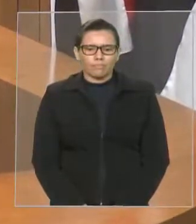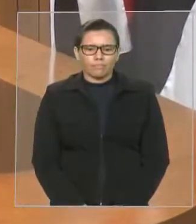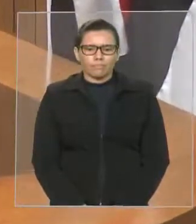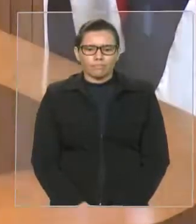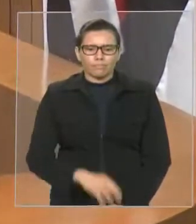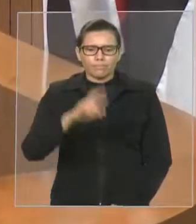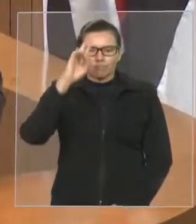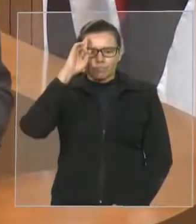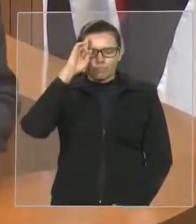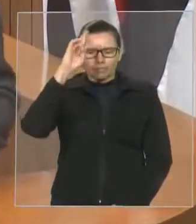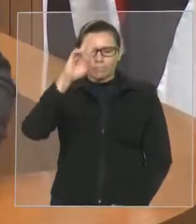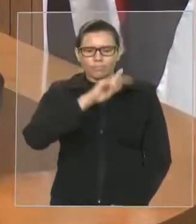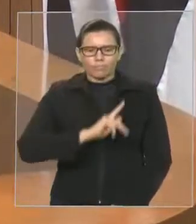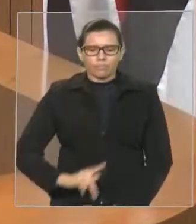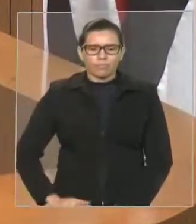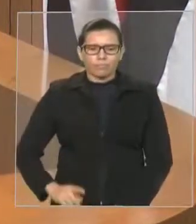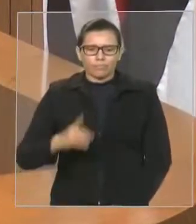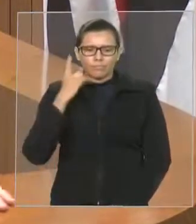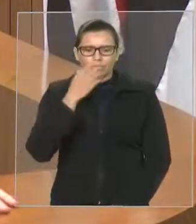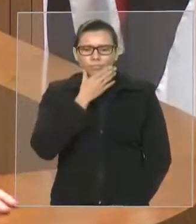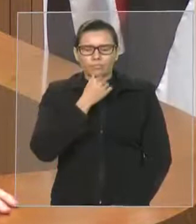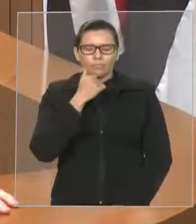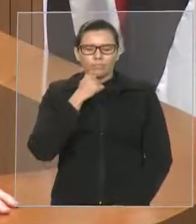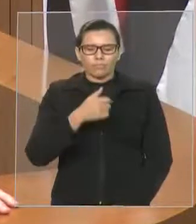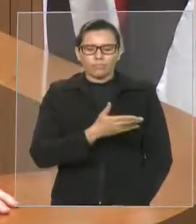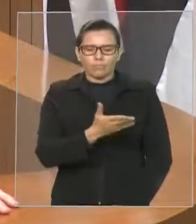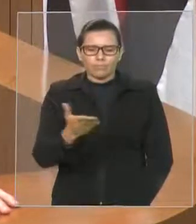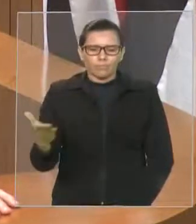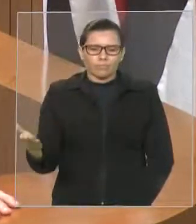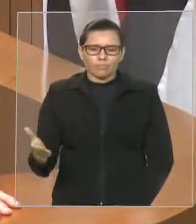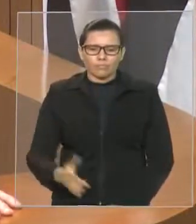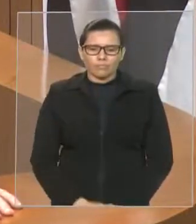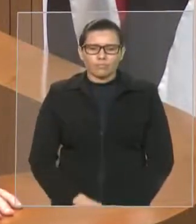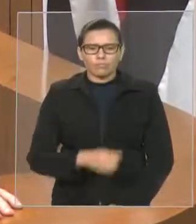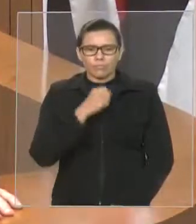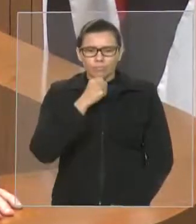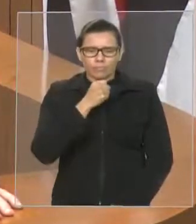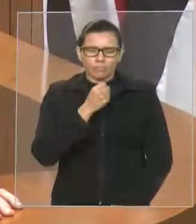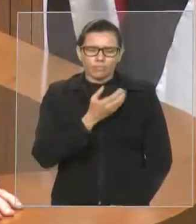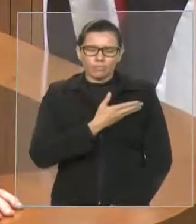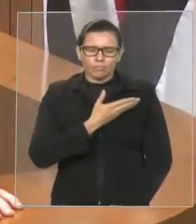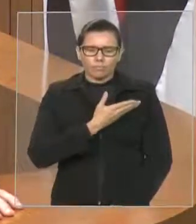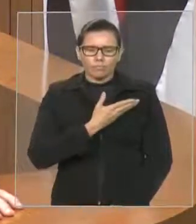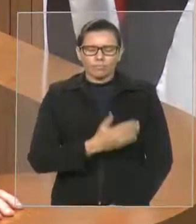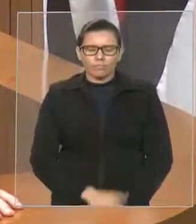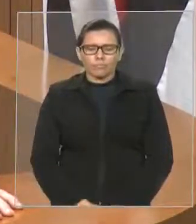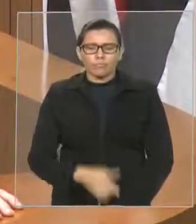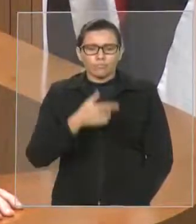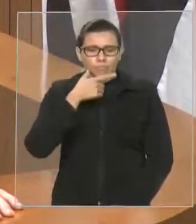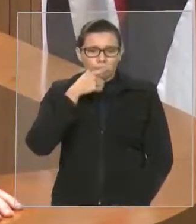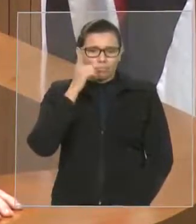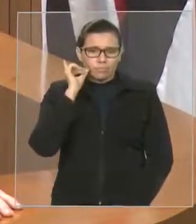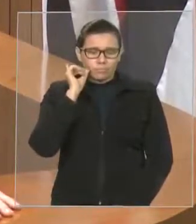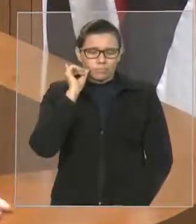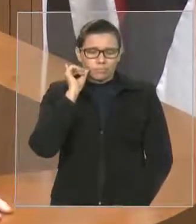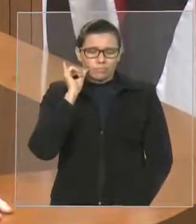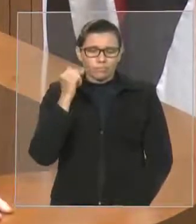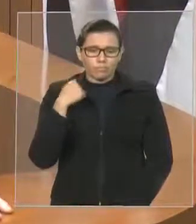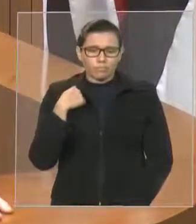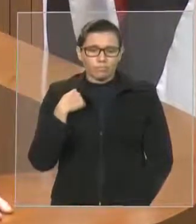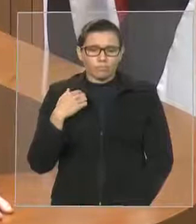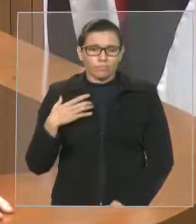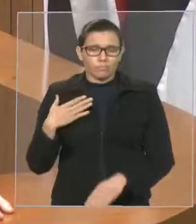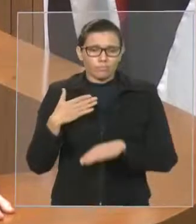Senhor presidente, senhores deputados, senhoras deputadas, colegas jornalistas, ontem estive